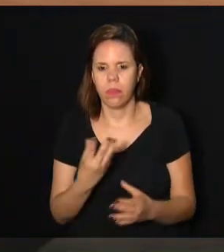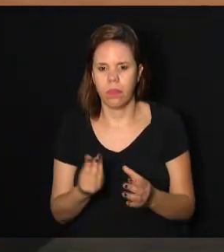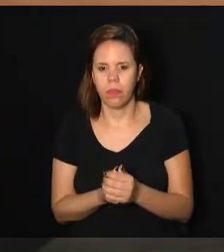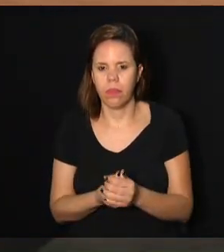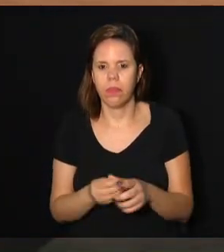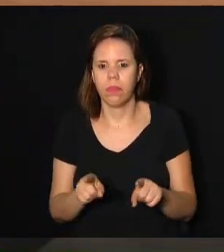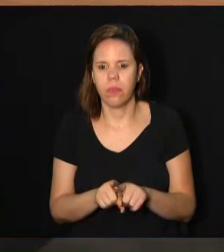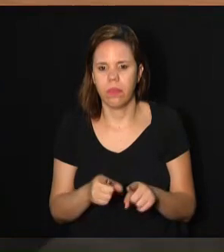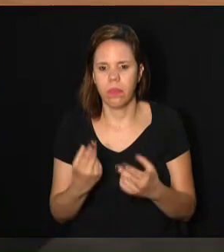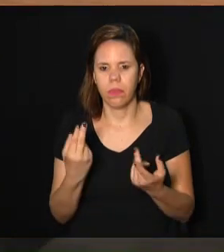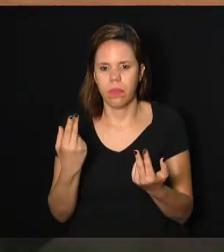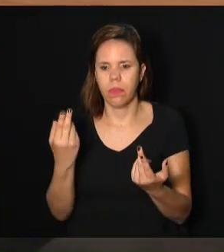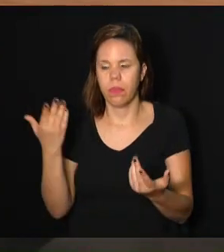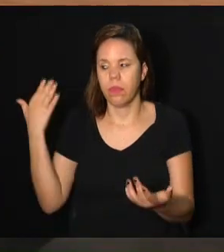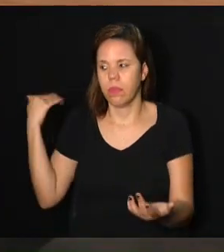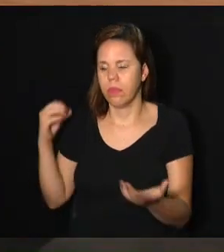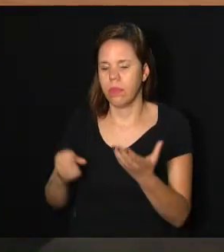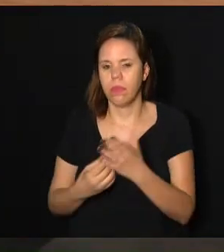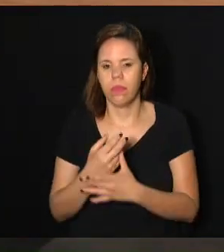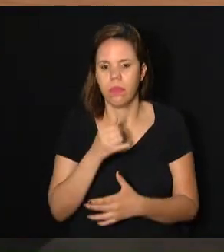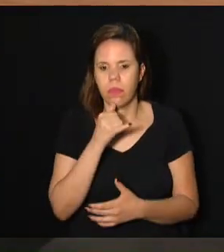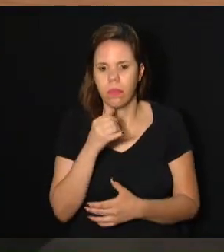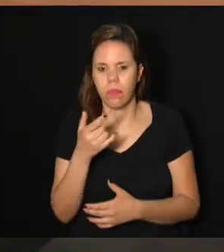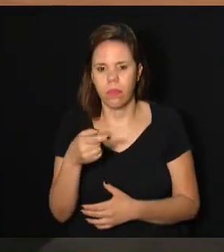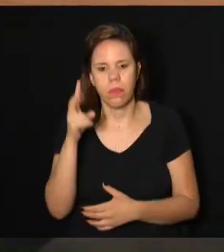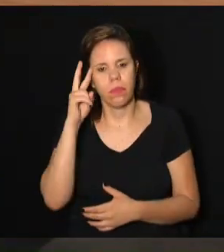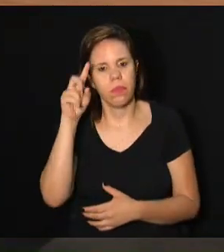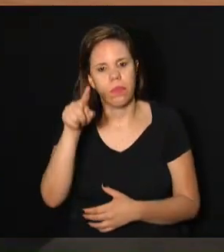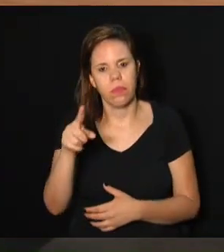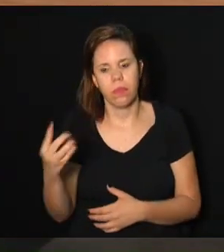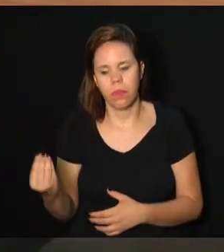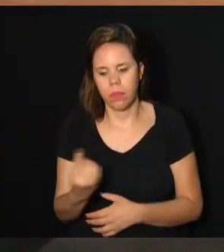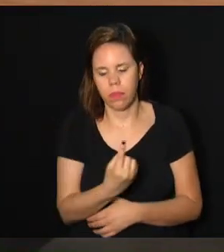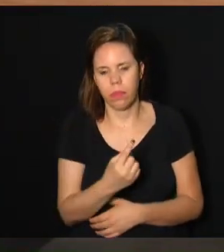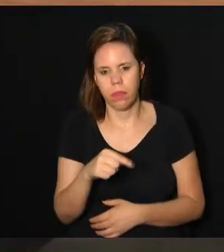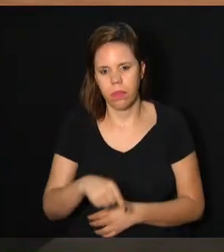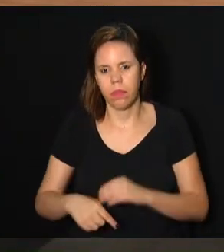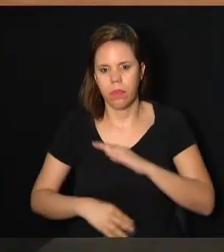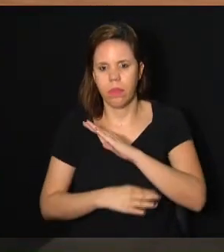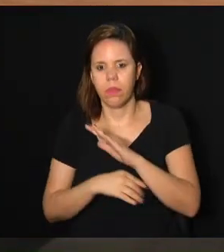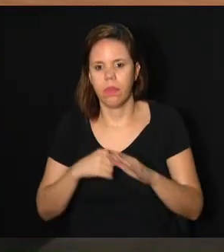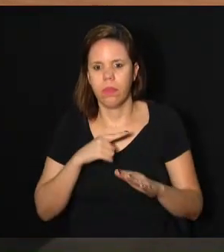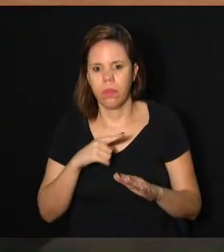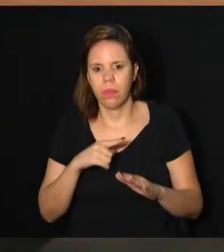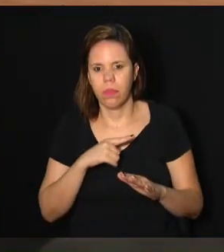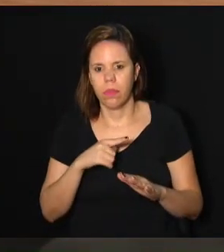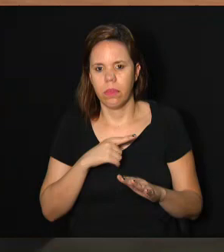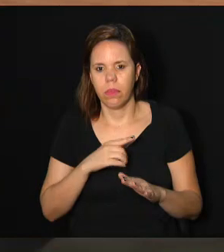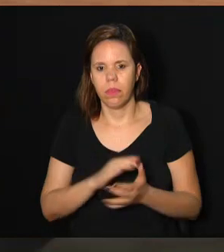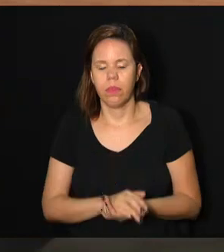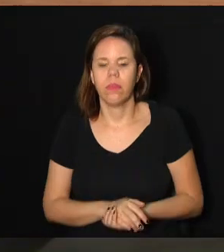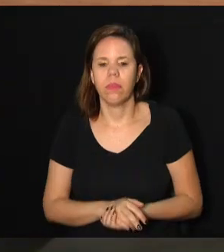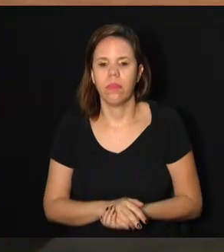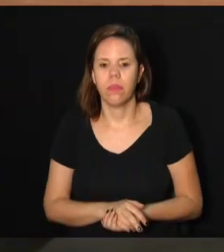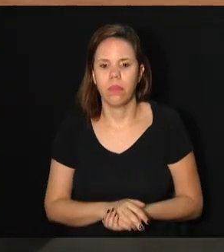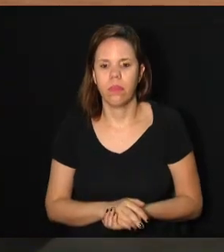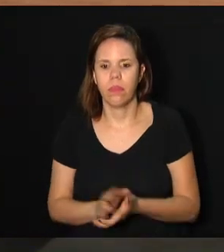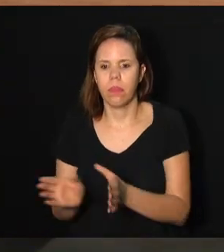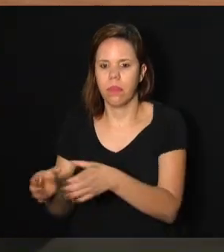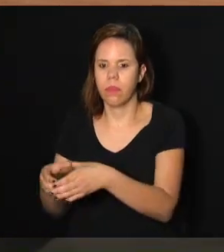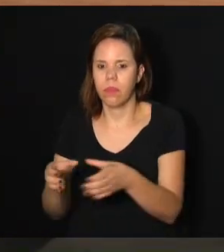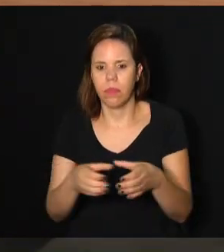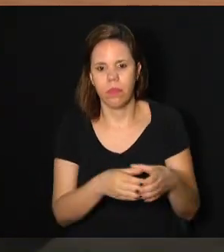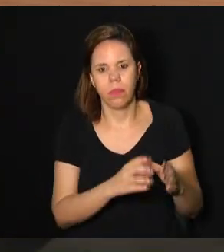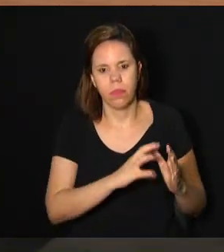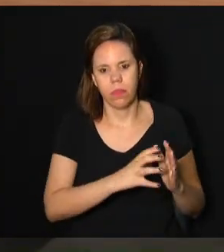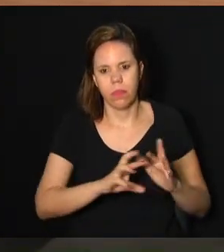era antigamente, senhor presidente. O senhor estava, eu não me lembro se o senhor estava na casa, mas aqui a gente tinha blocos parlamentares. Por exemplo,